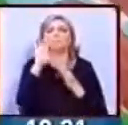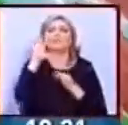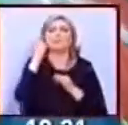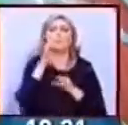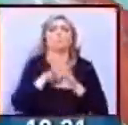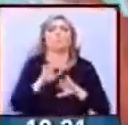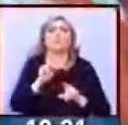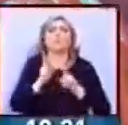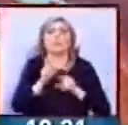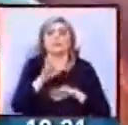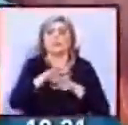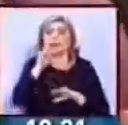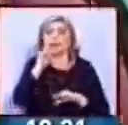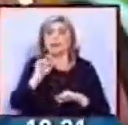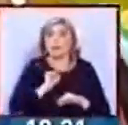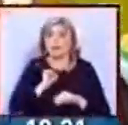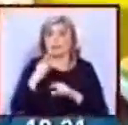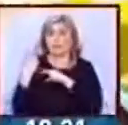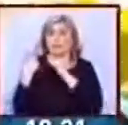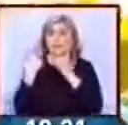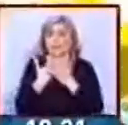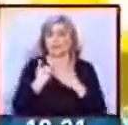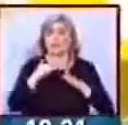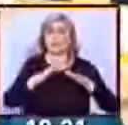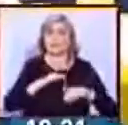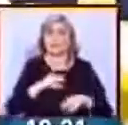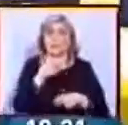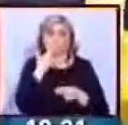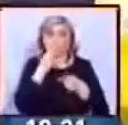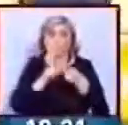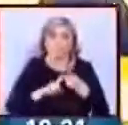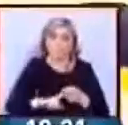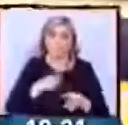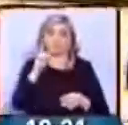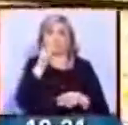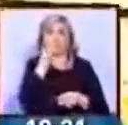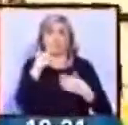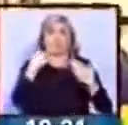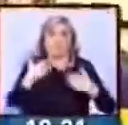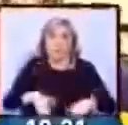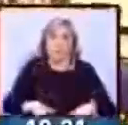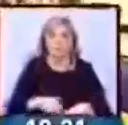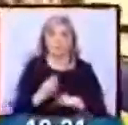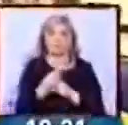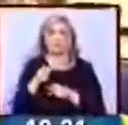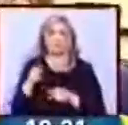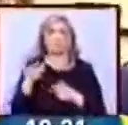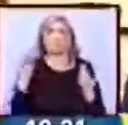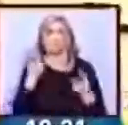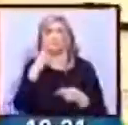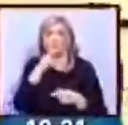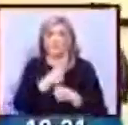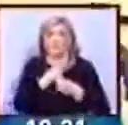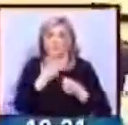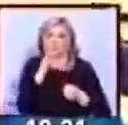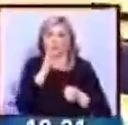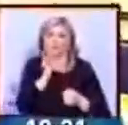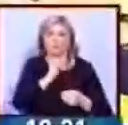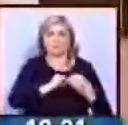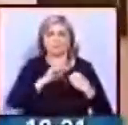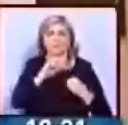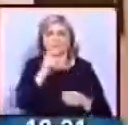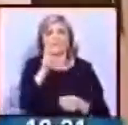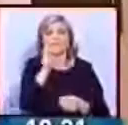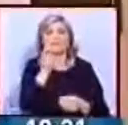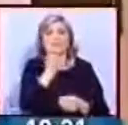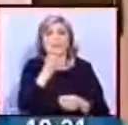vida, o estilo de vida que temos, uma vida sedentária, o tabaco, uma má alimentação, e então a gordura vai-se acumulando nas